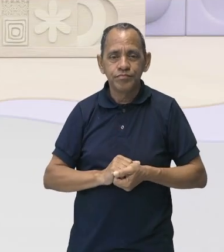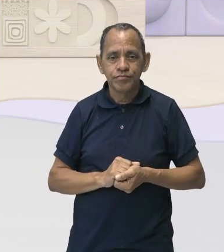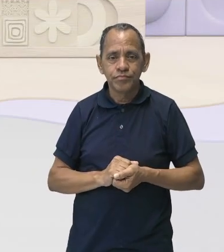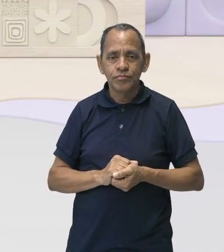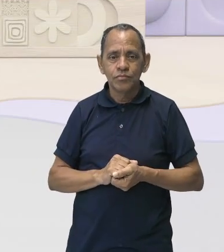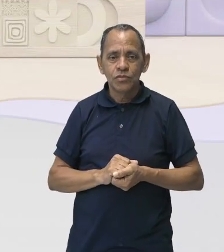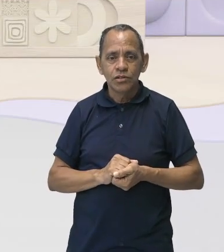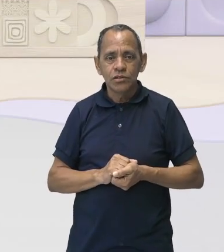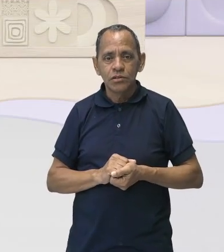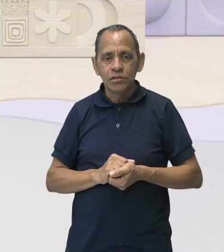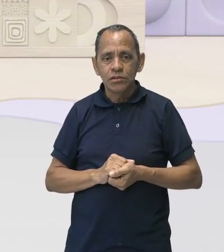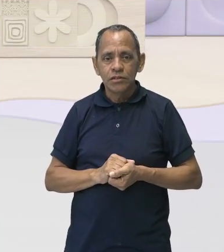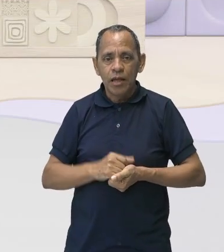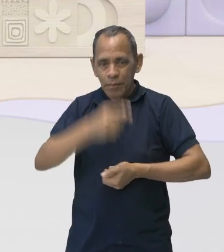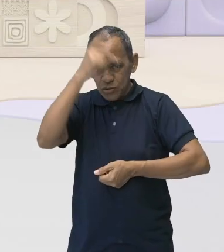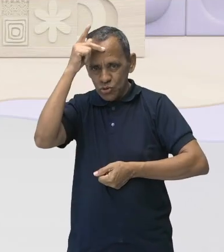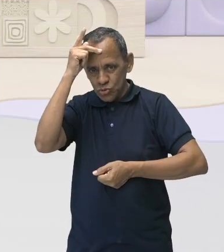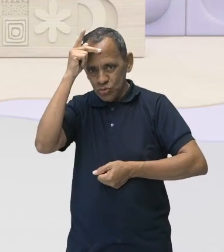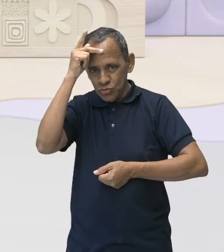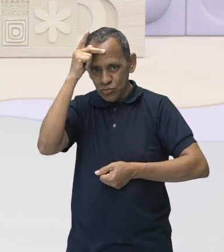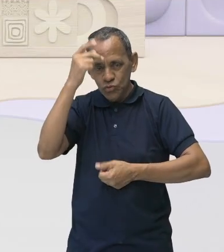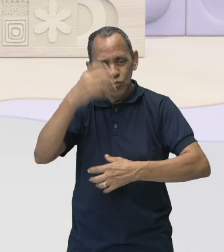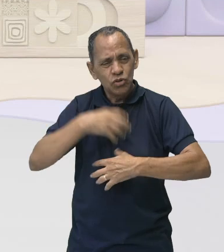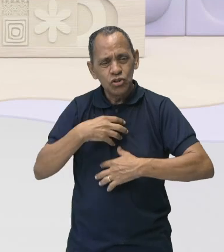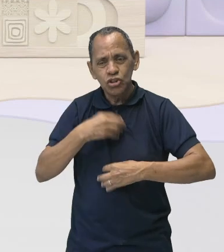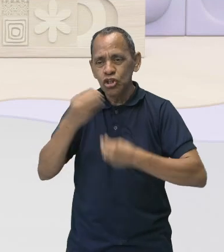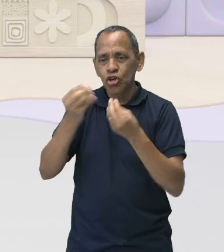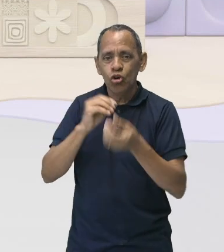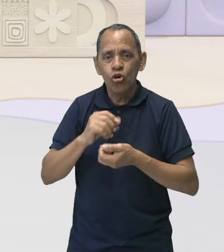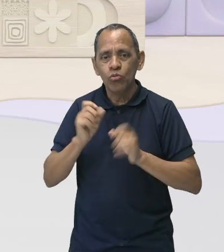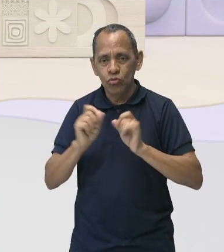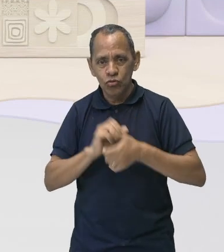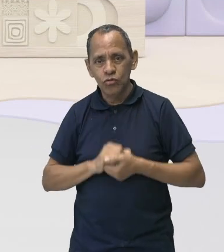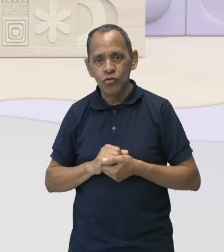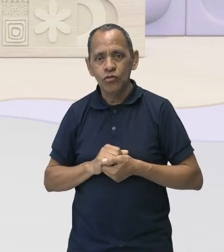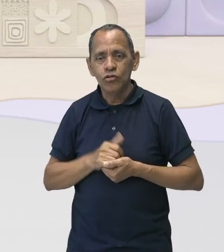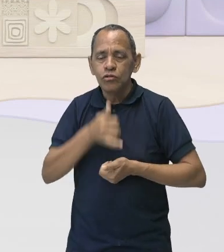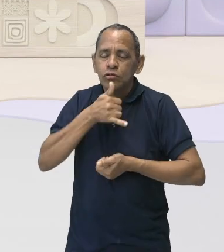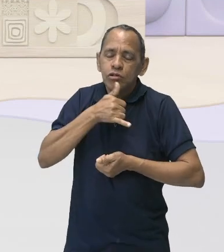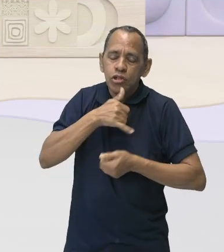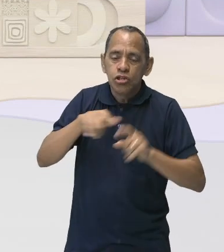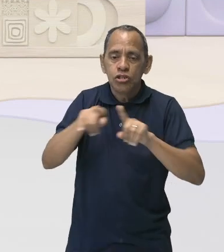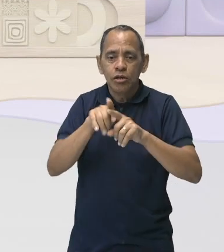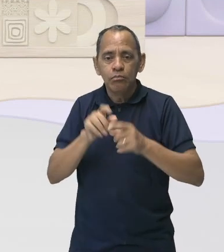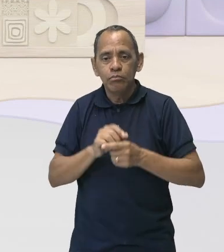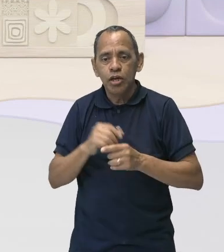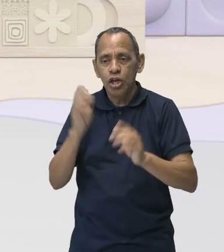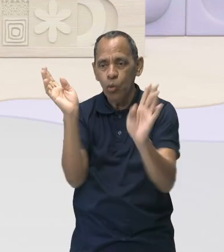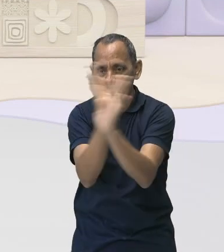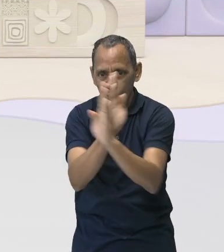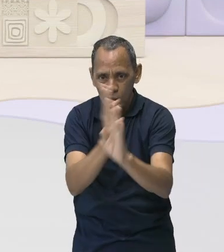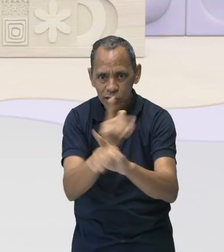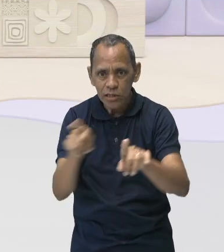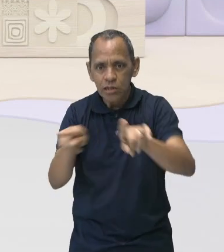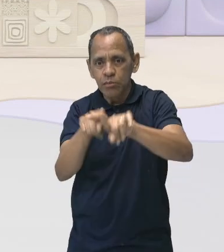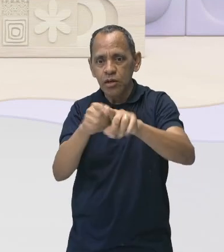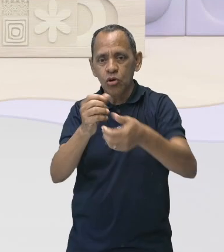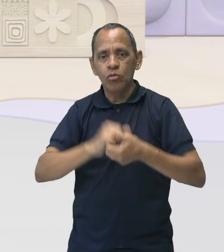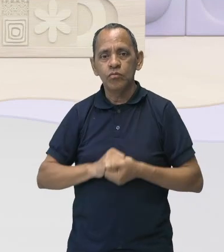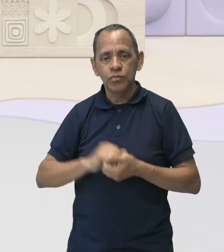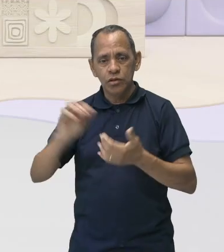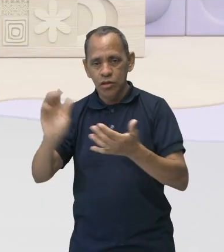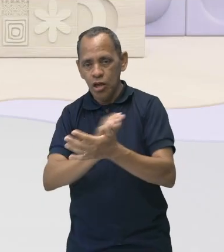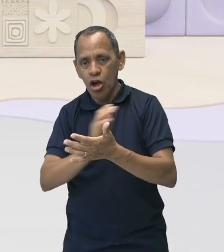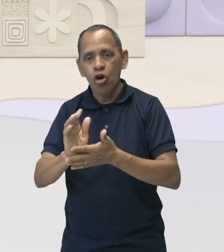no rolê todo. Fora o sentimento de frustração, porque muitas expectativas não vão ser